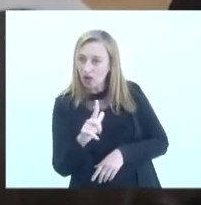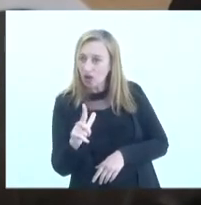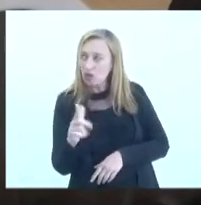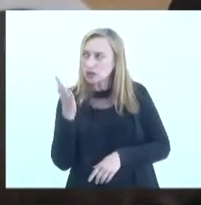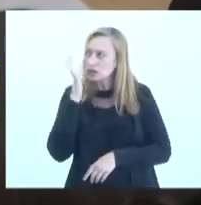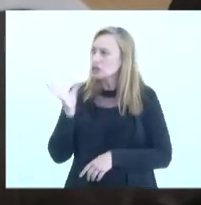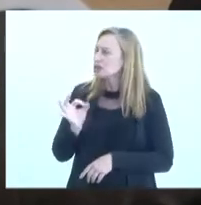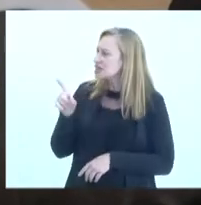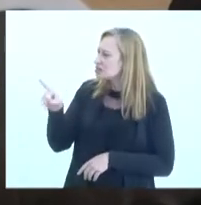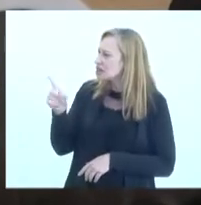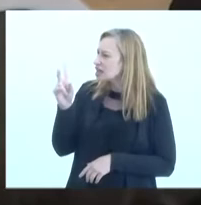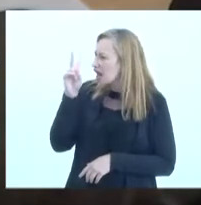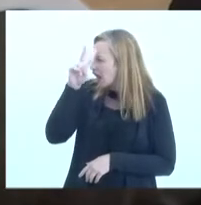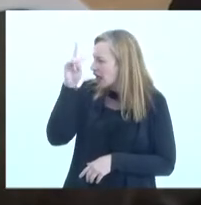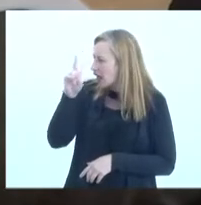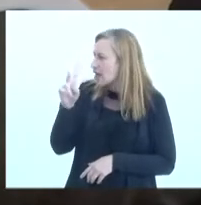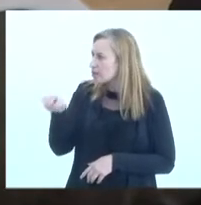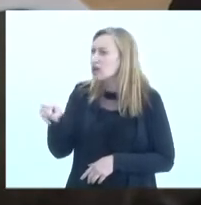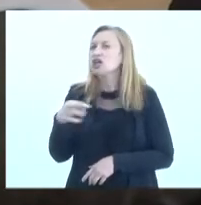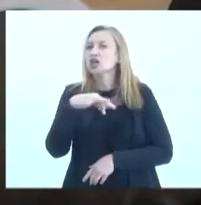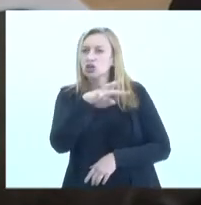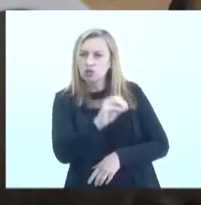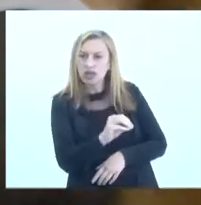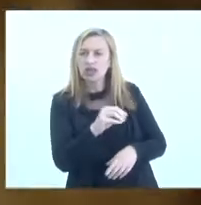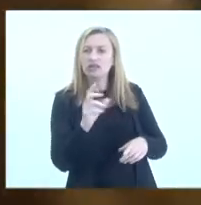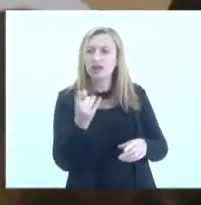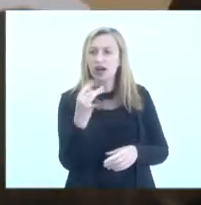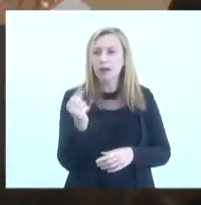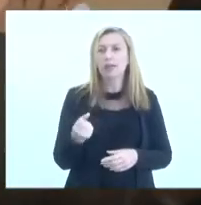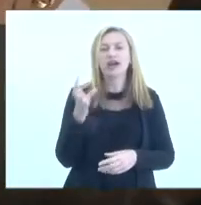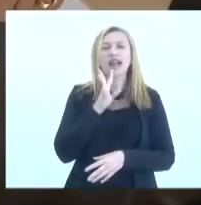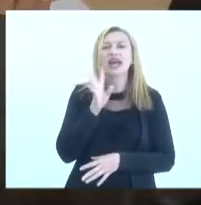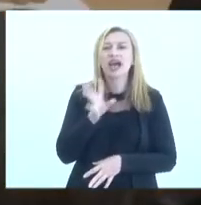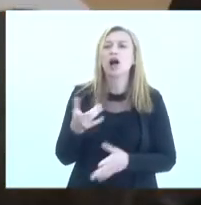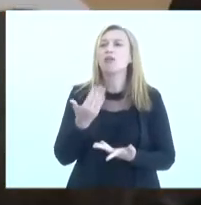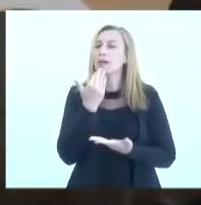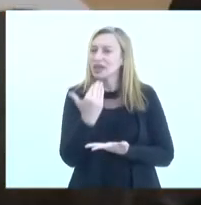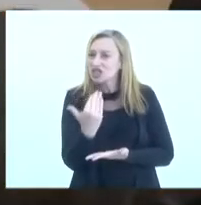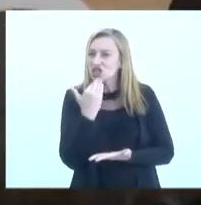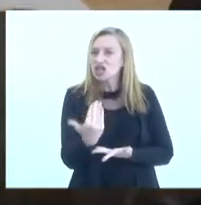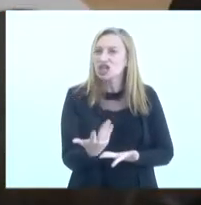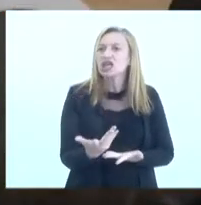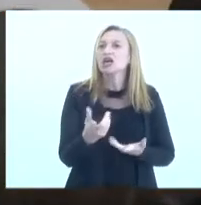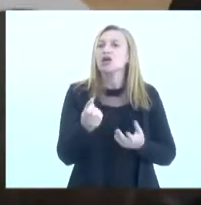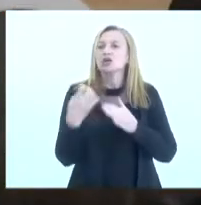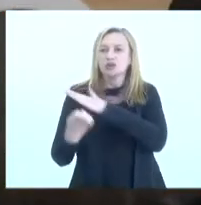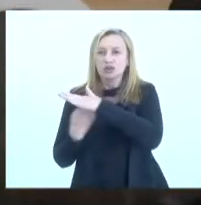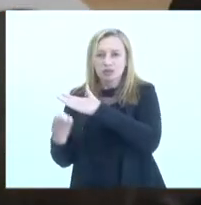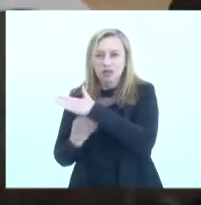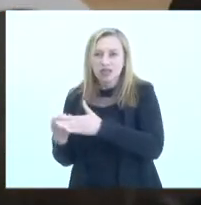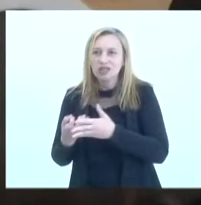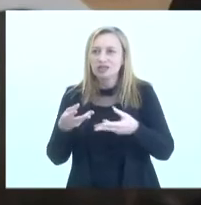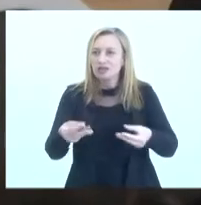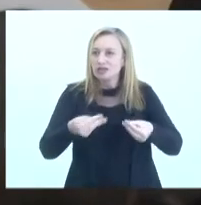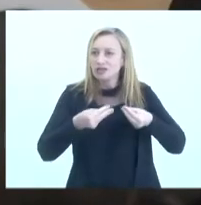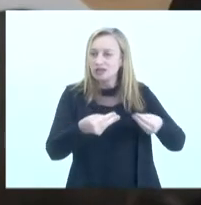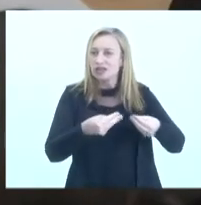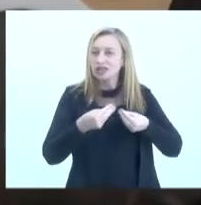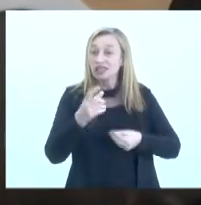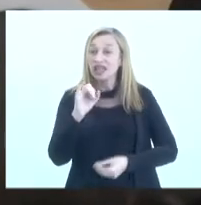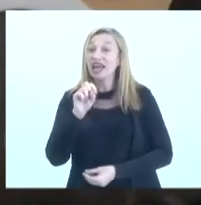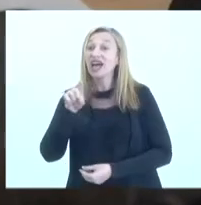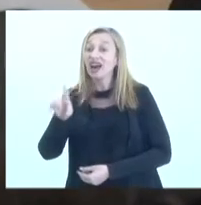sei se você se lembra, e o Neto fizemos uma campanha bem legal para a gente pedir que os empresários entregassem as